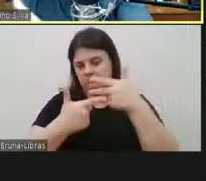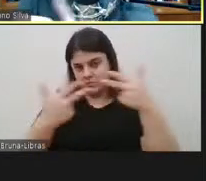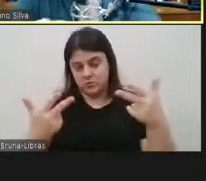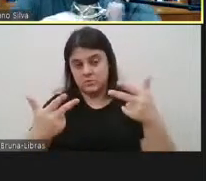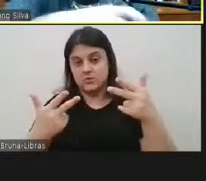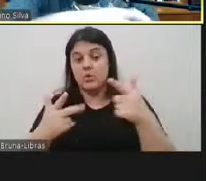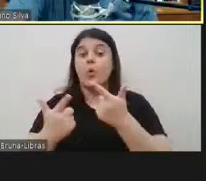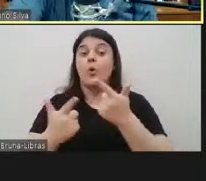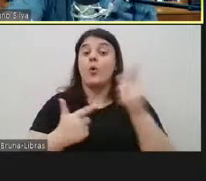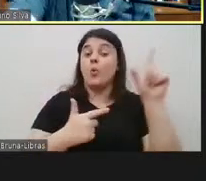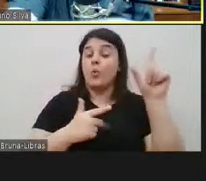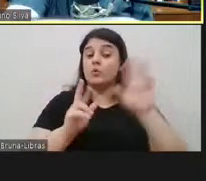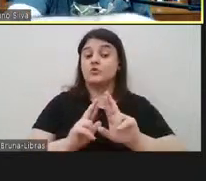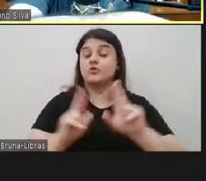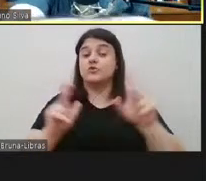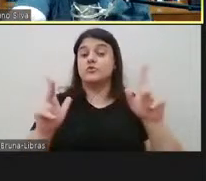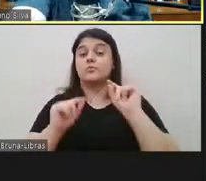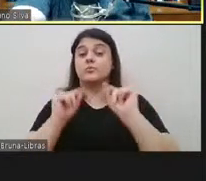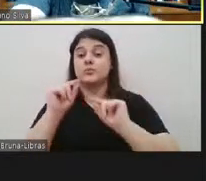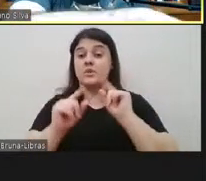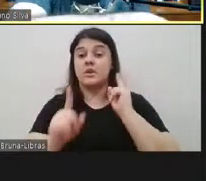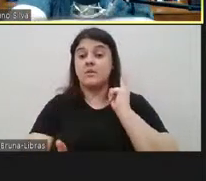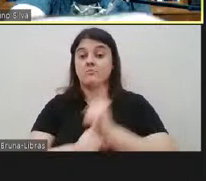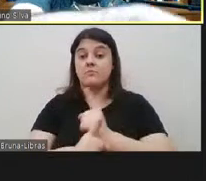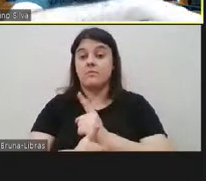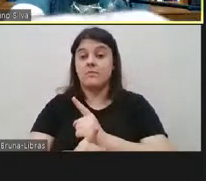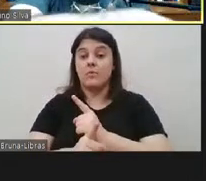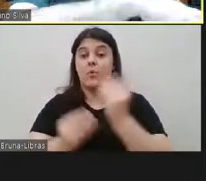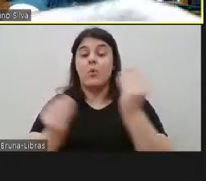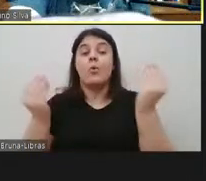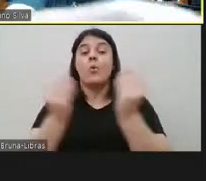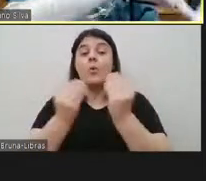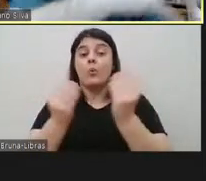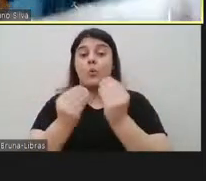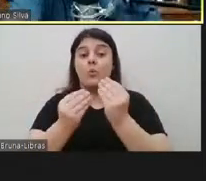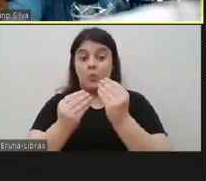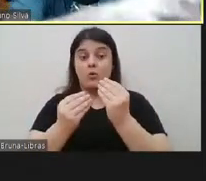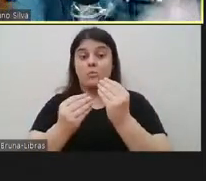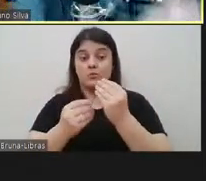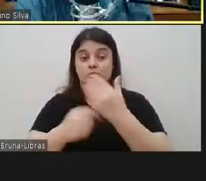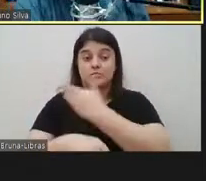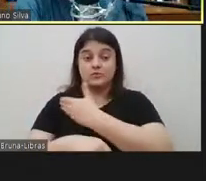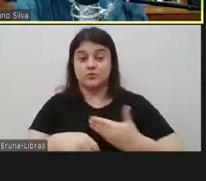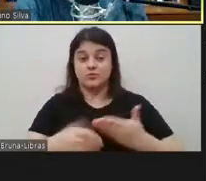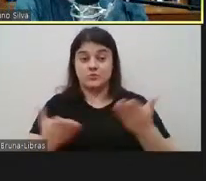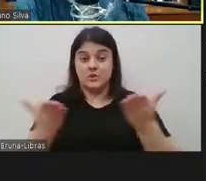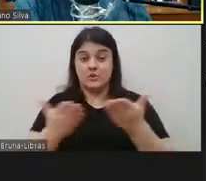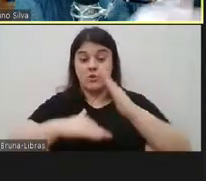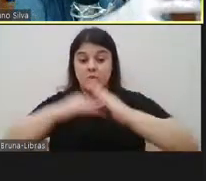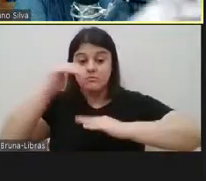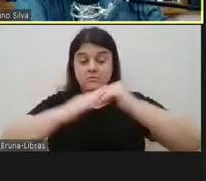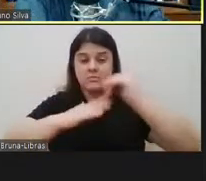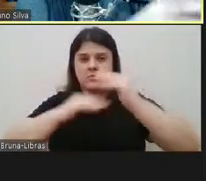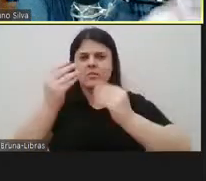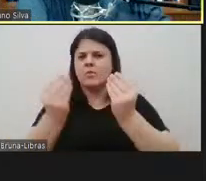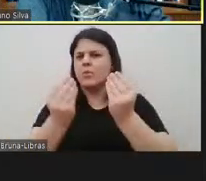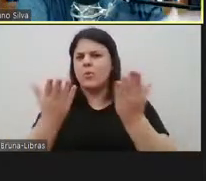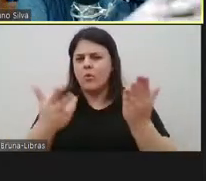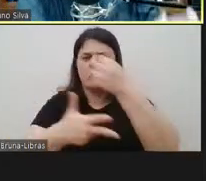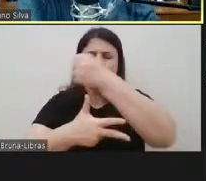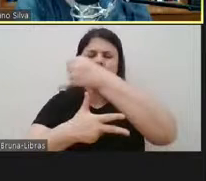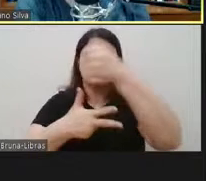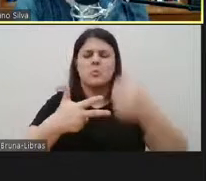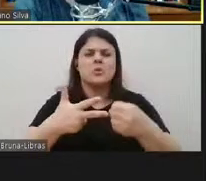teoria outra coisa é eu identificar como esse estado moderno opera na prática como esses